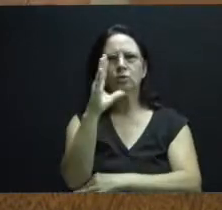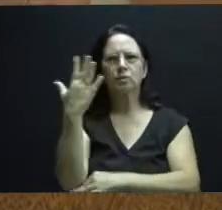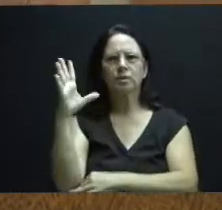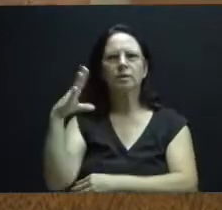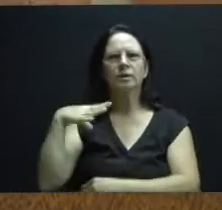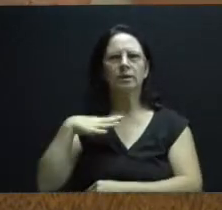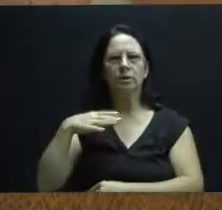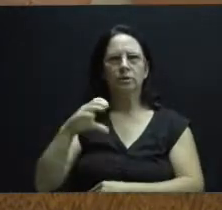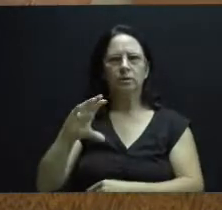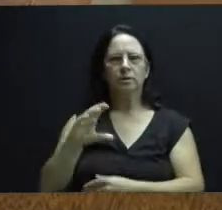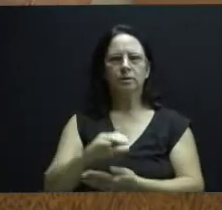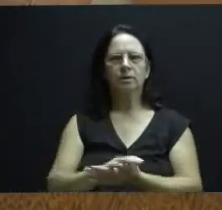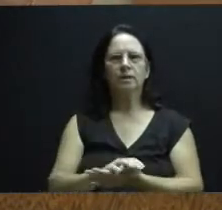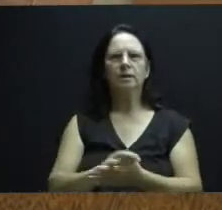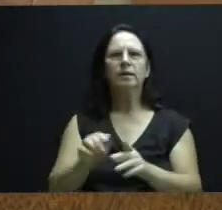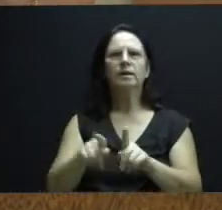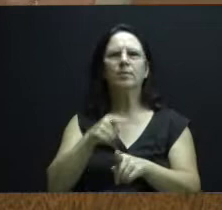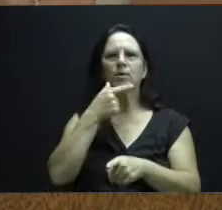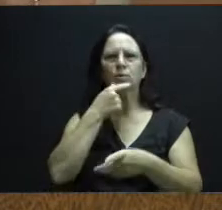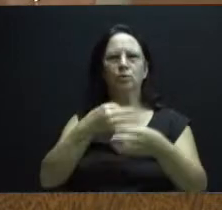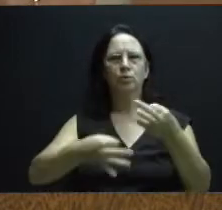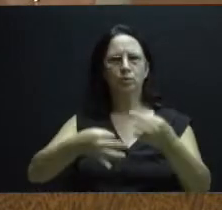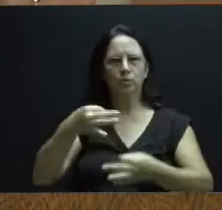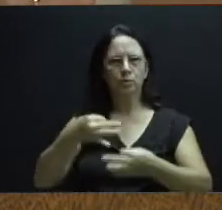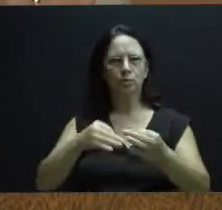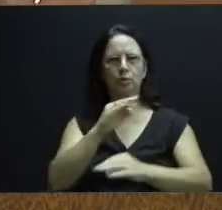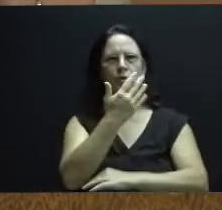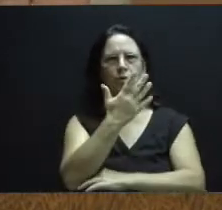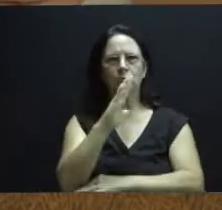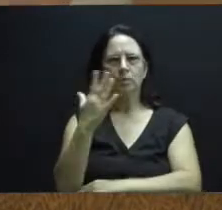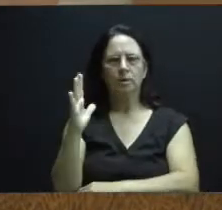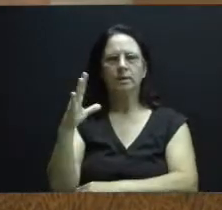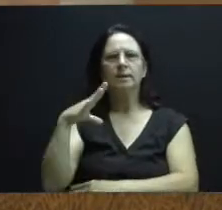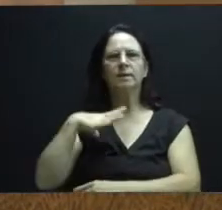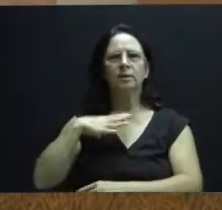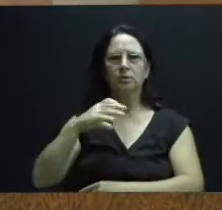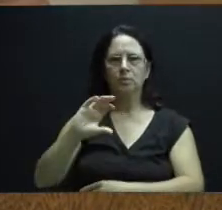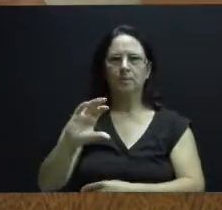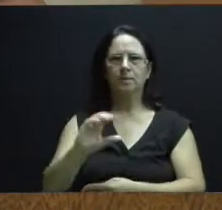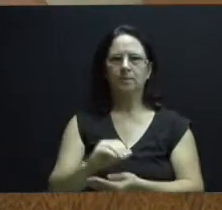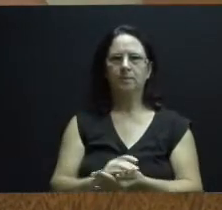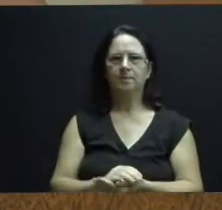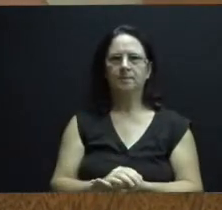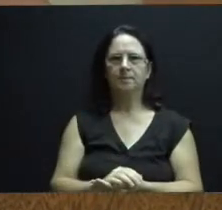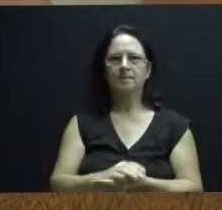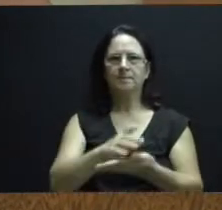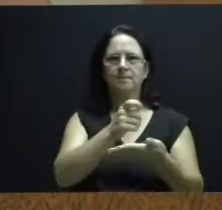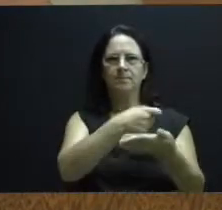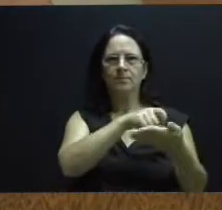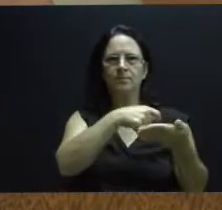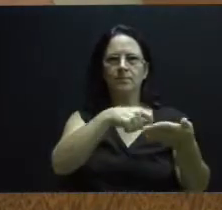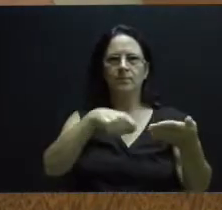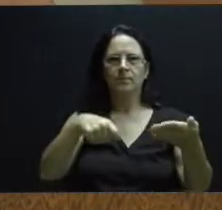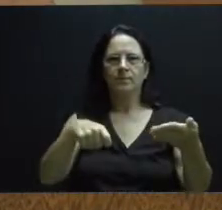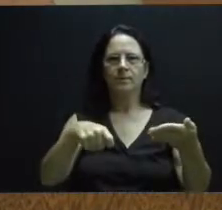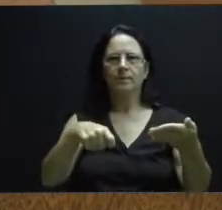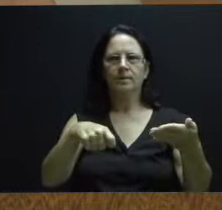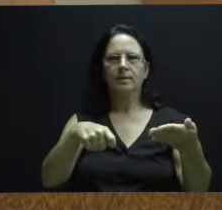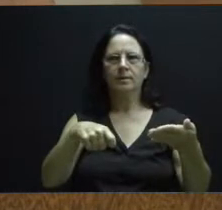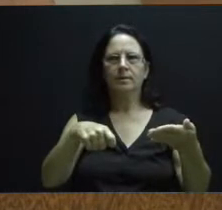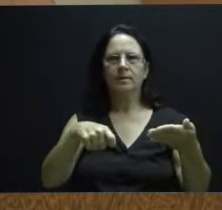ea promotoria do meio ambiente esta cidade fala dona helena andré cunha